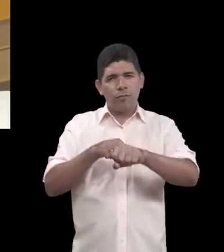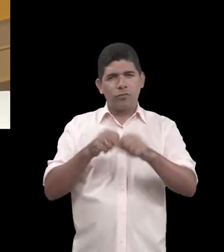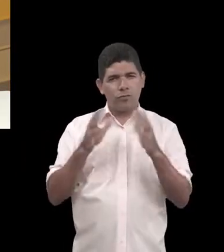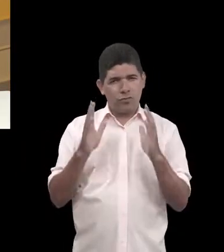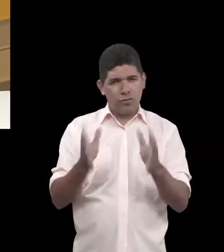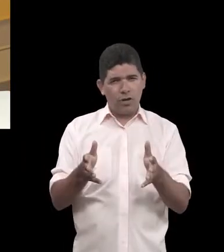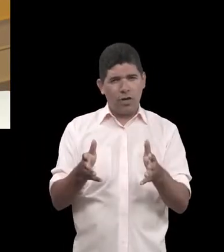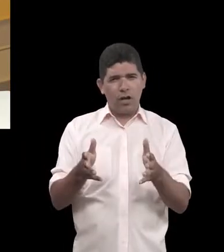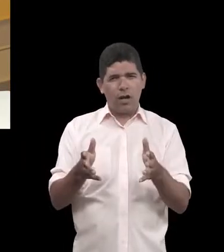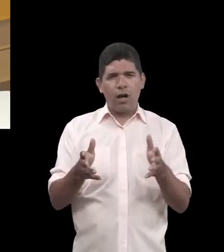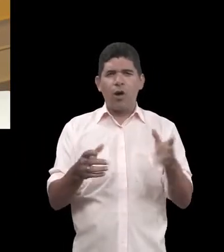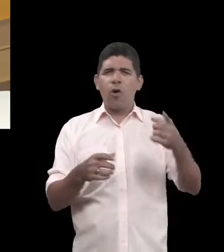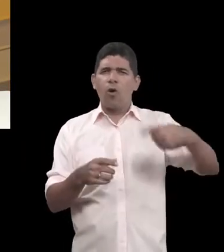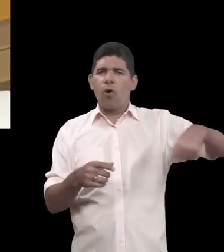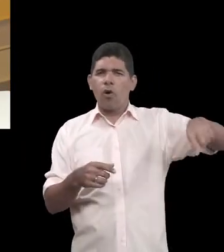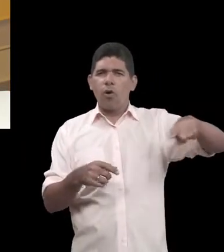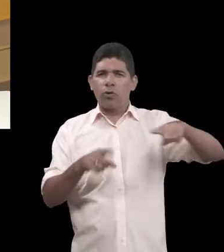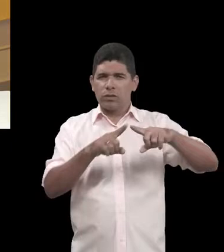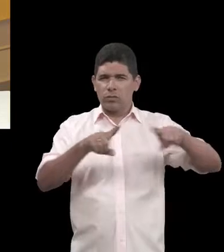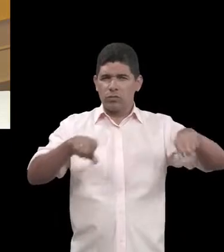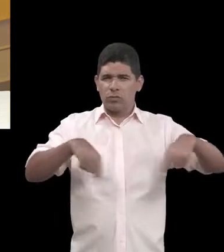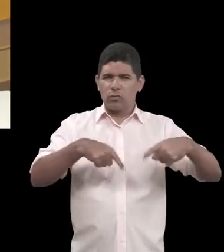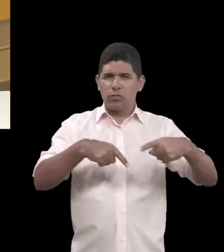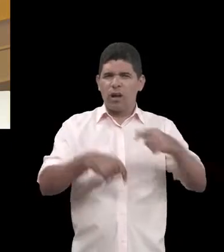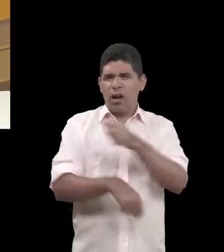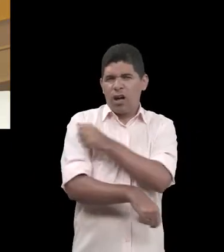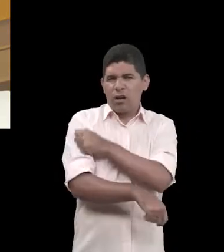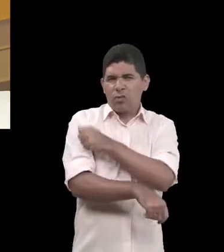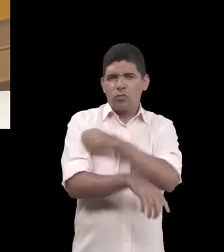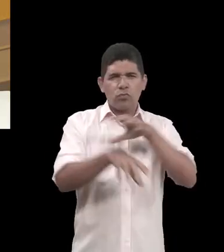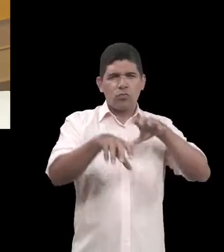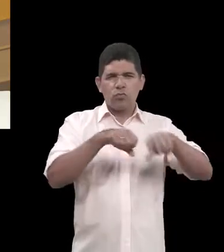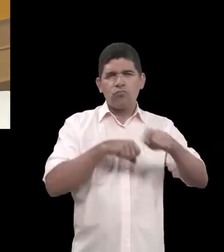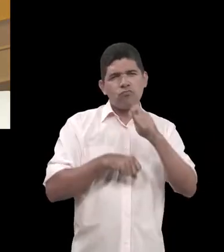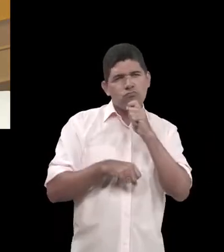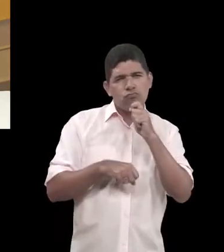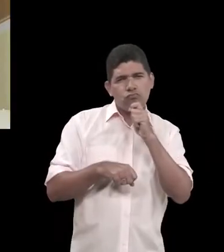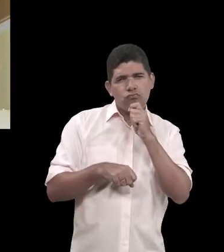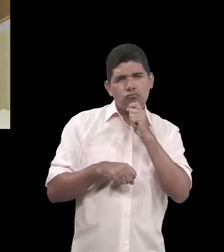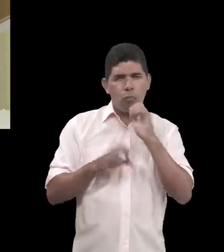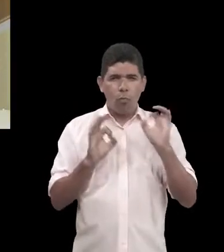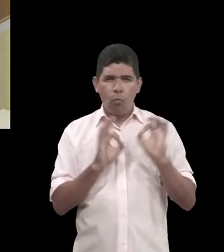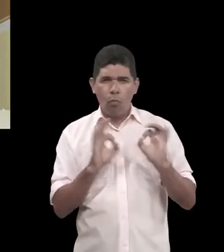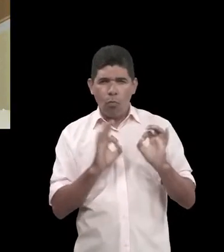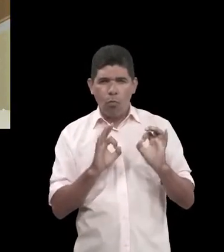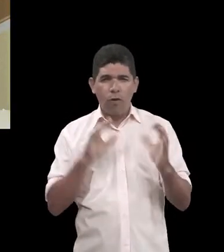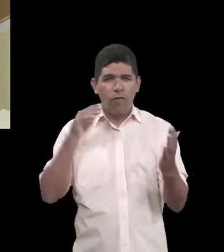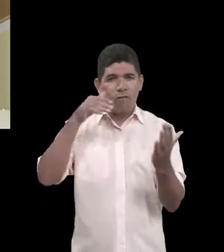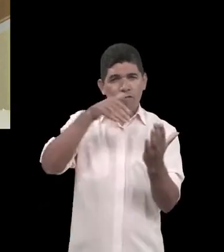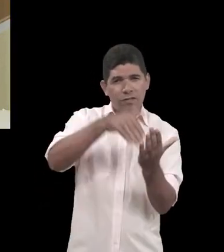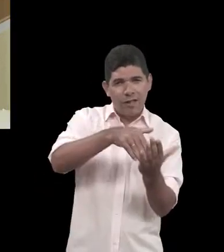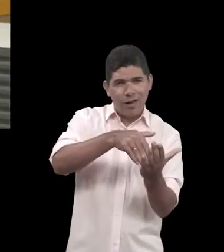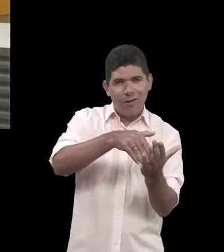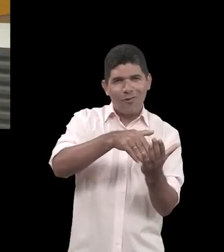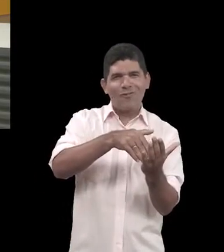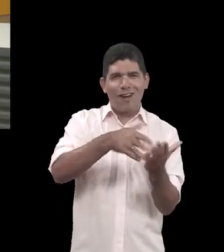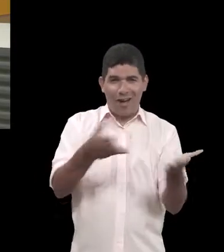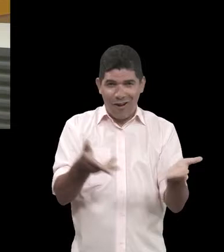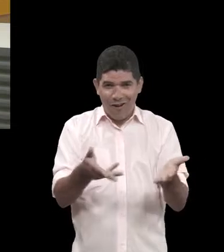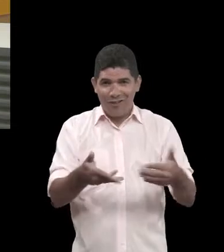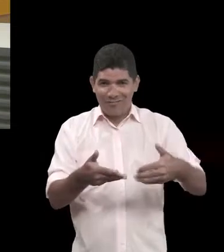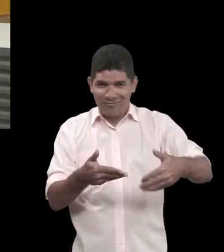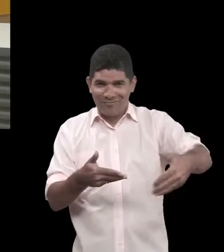alunos já se formaram, não, da turma? Ainda não, né? Não. Ainda Ao final falta, do ano. No final do ano. E aí, como é que fica, quem sabe, na